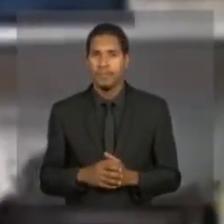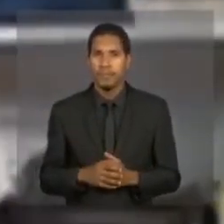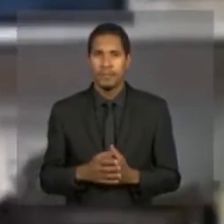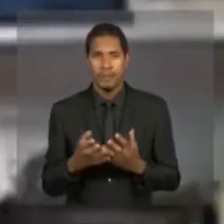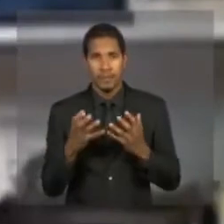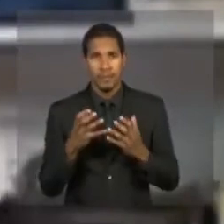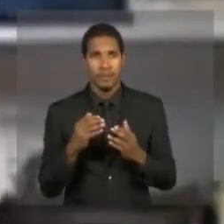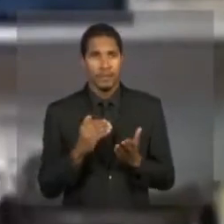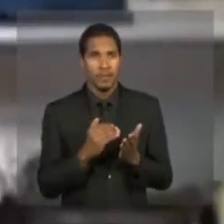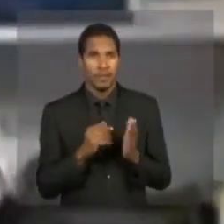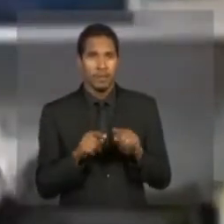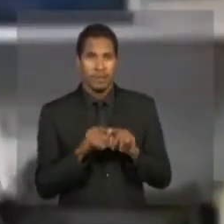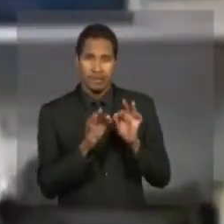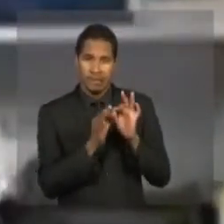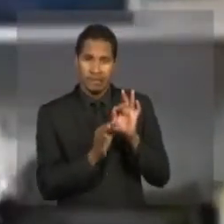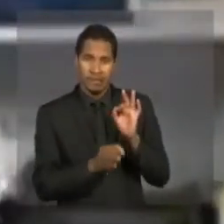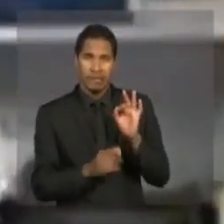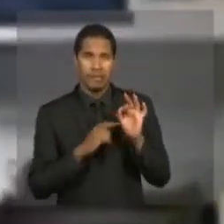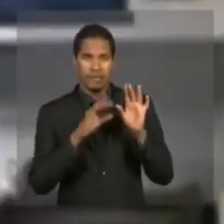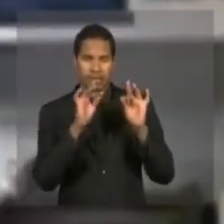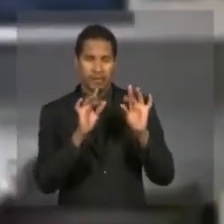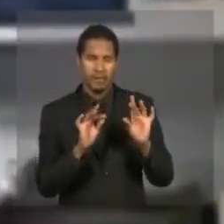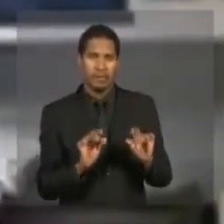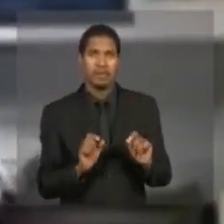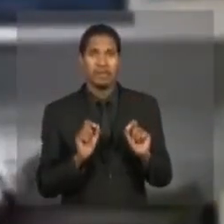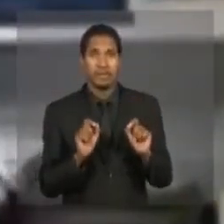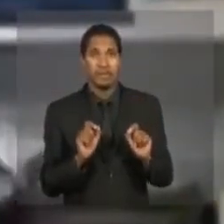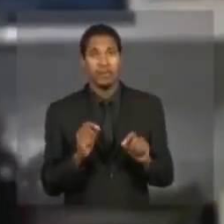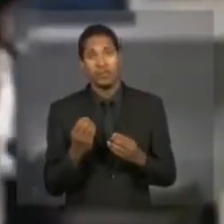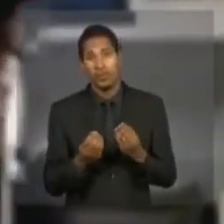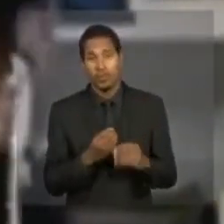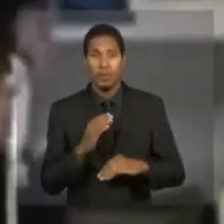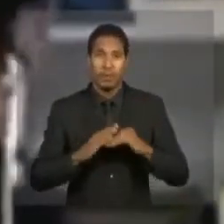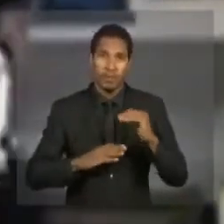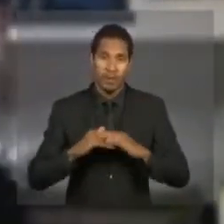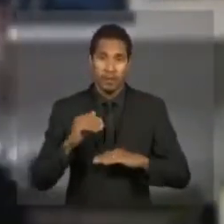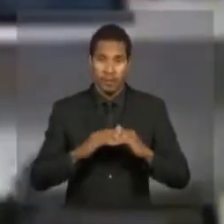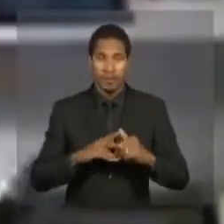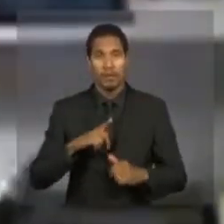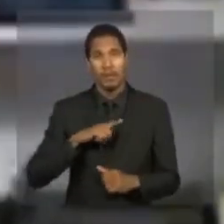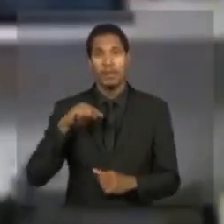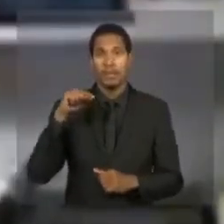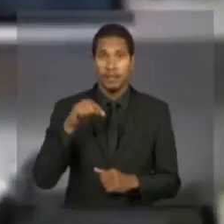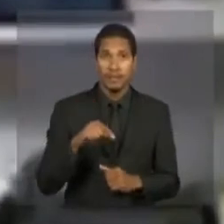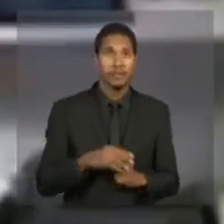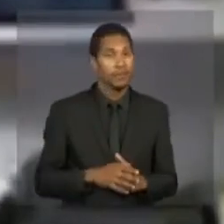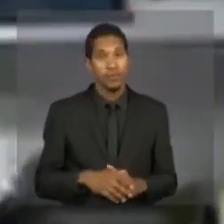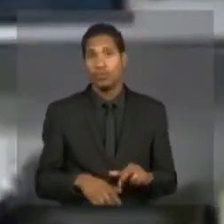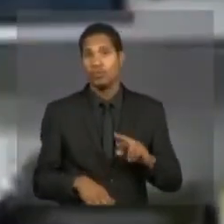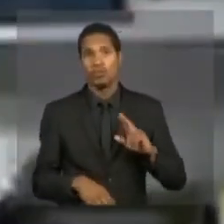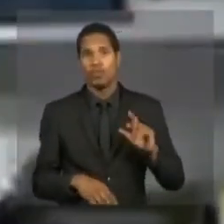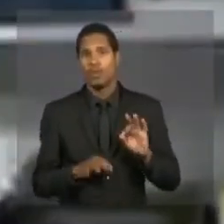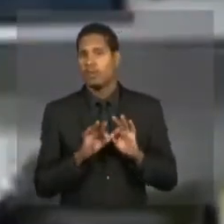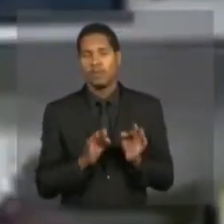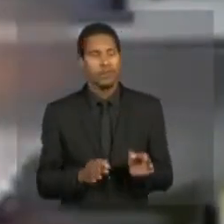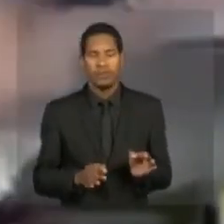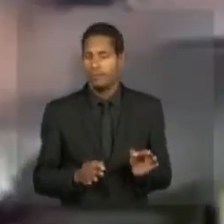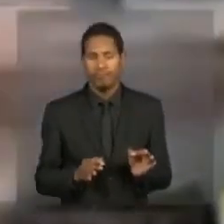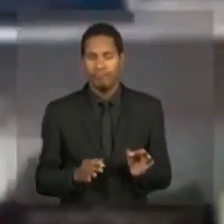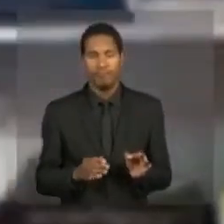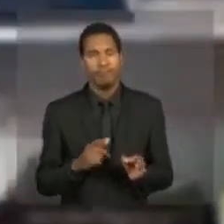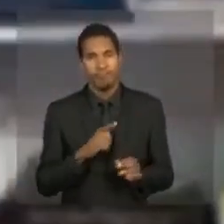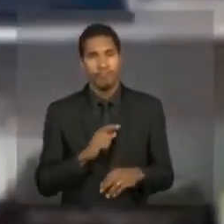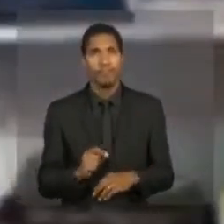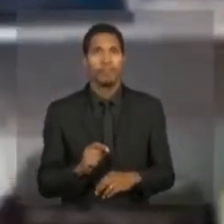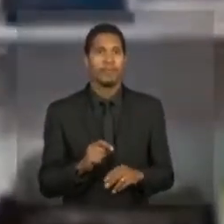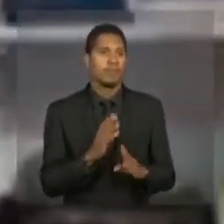muito me estender sobre isso, porque eu tenho uma porção de questões, na verdade, sobre a aplicação prática disso. Não é nada simples, ao mesmo tempo, pegar as